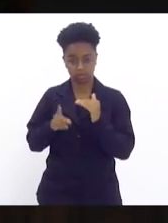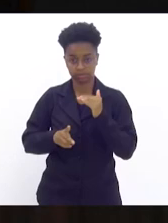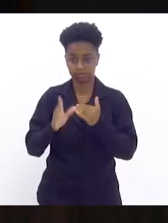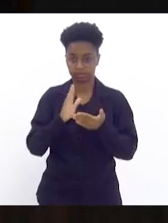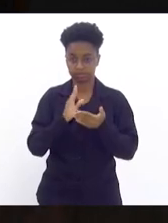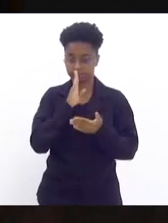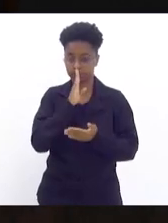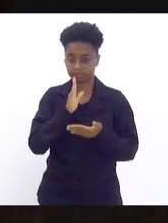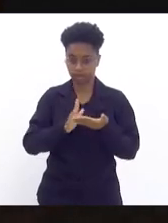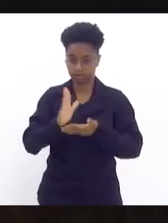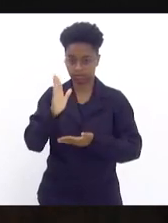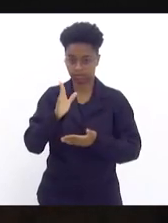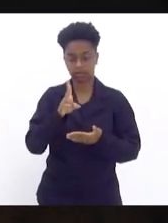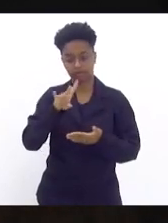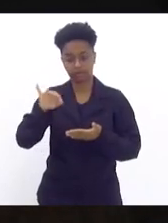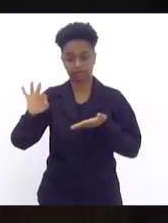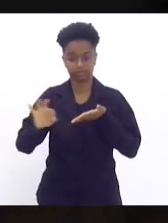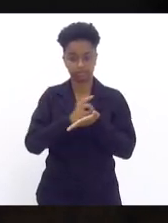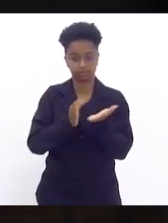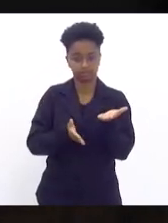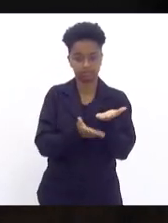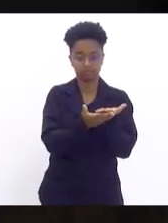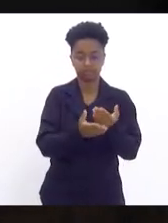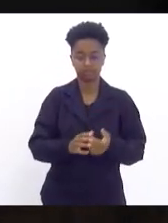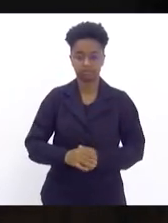aprovado vai ao Thor